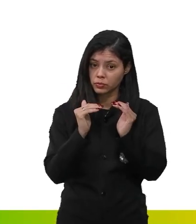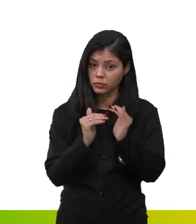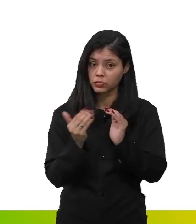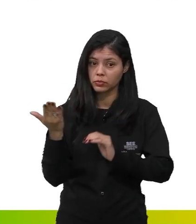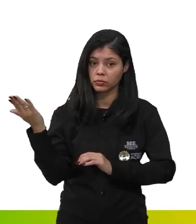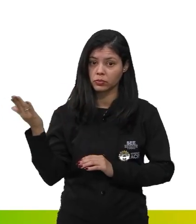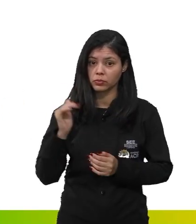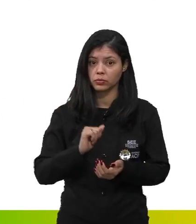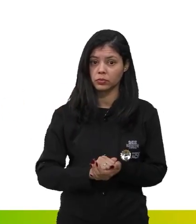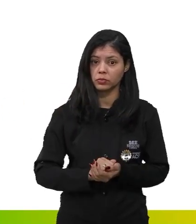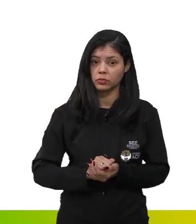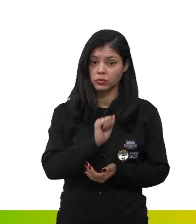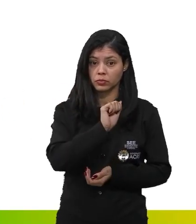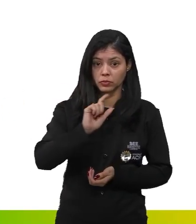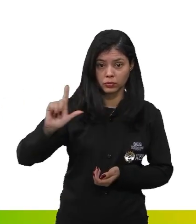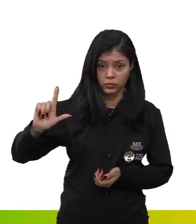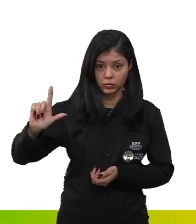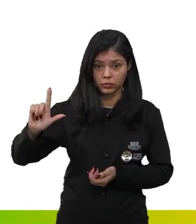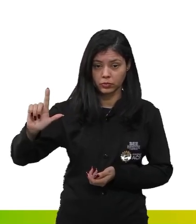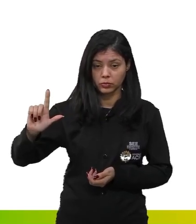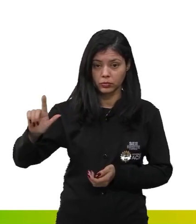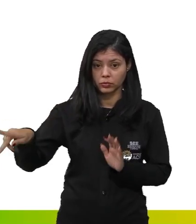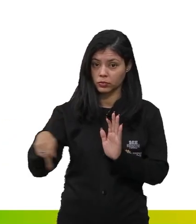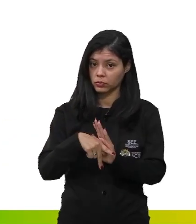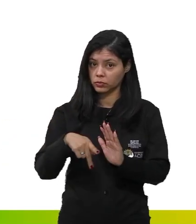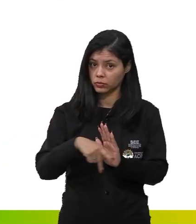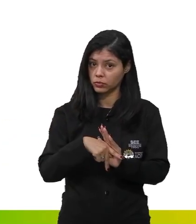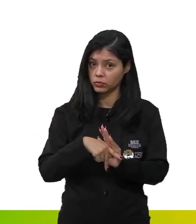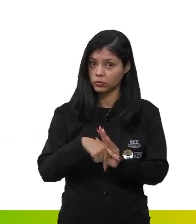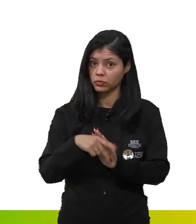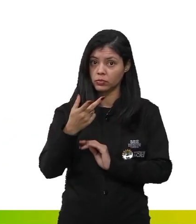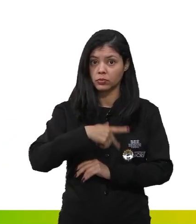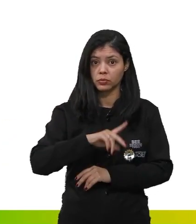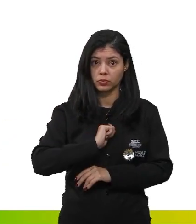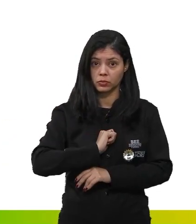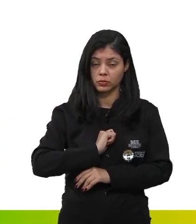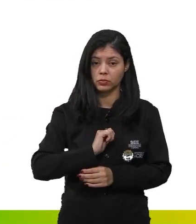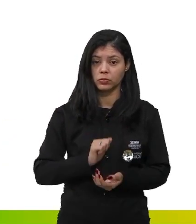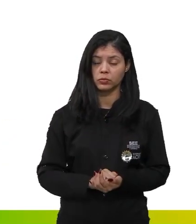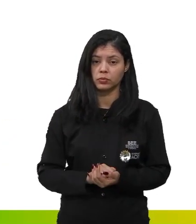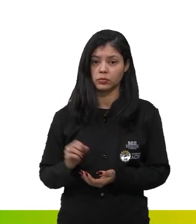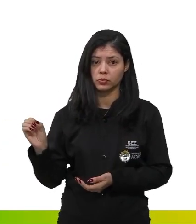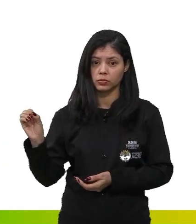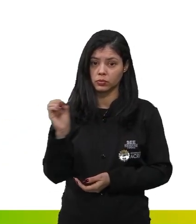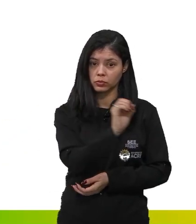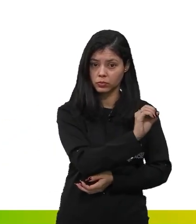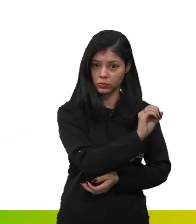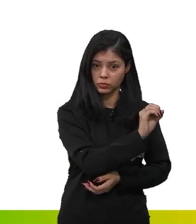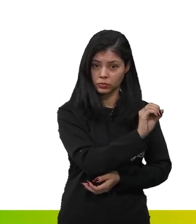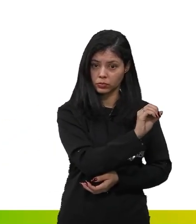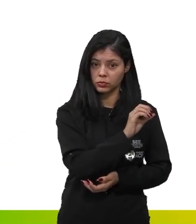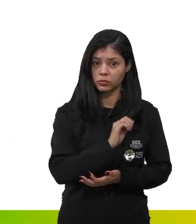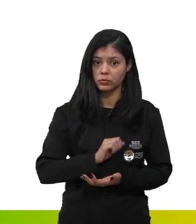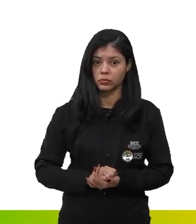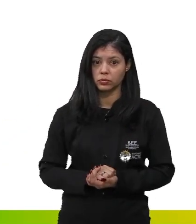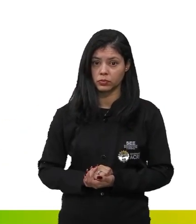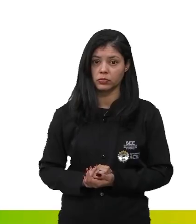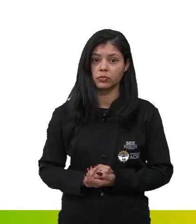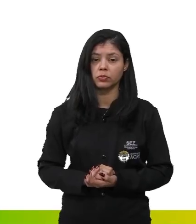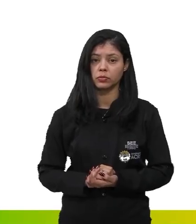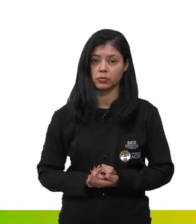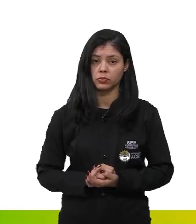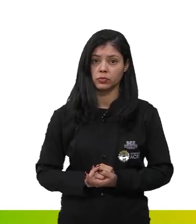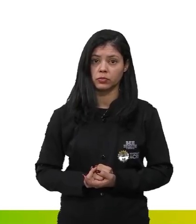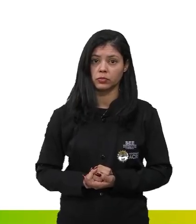aqui a leste é de Portugal. Tudo que está aqui, ó, a